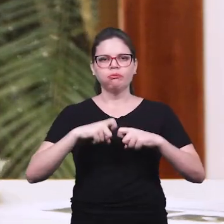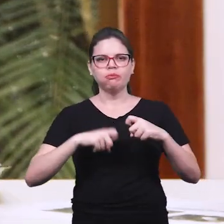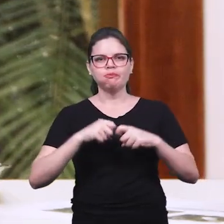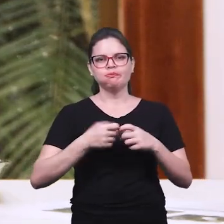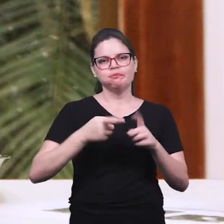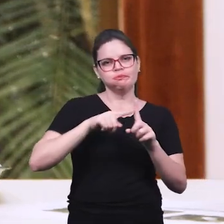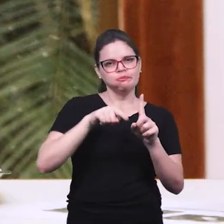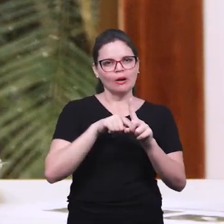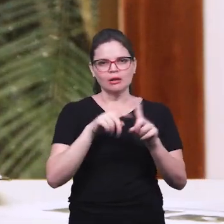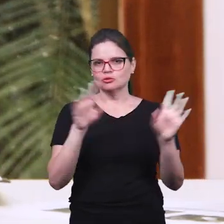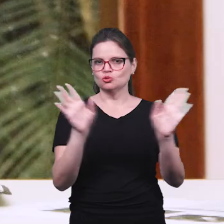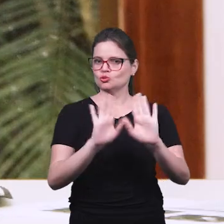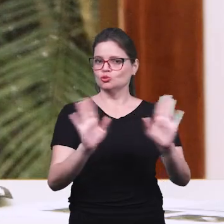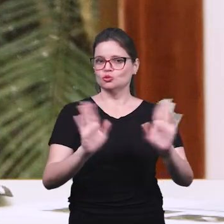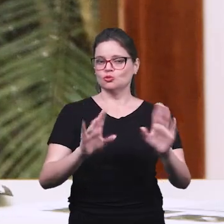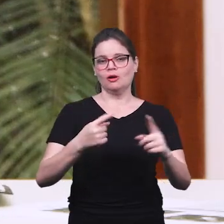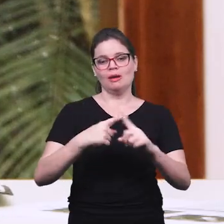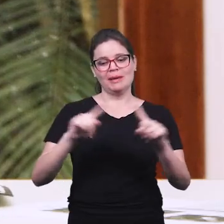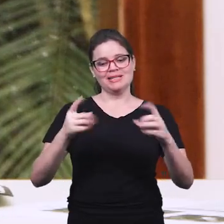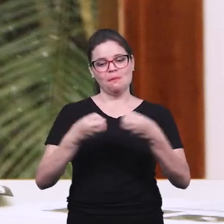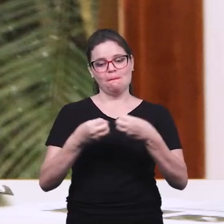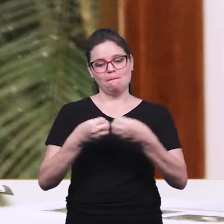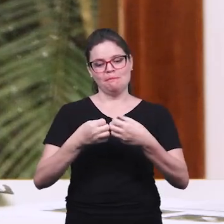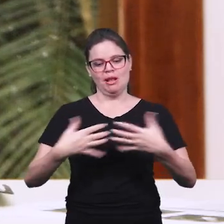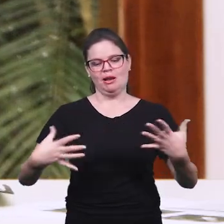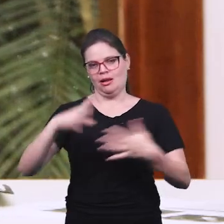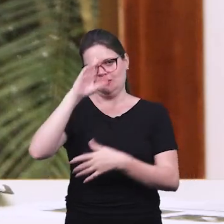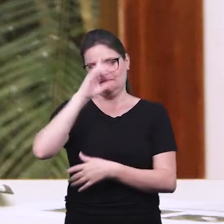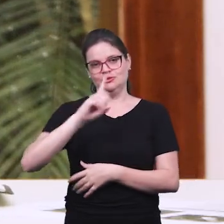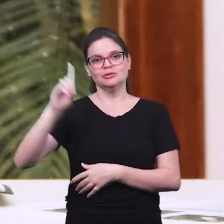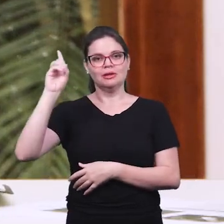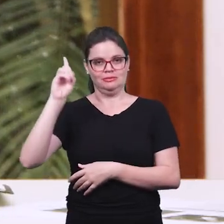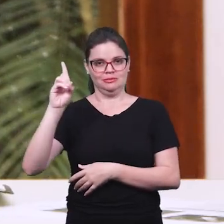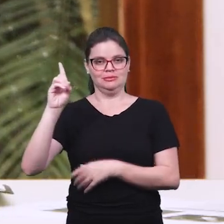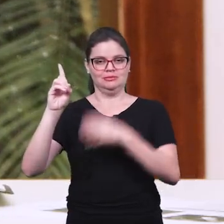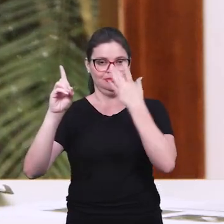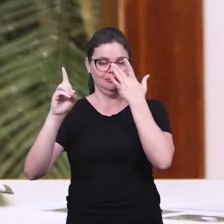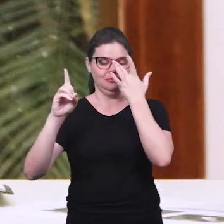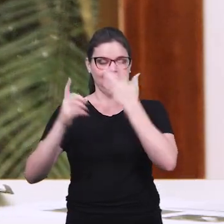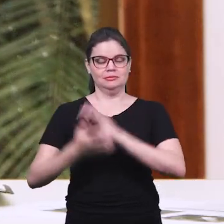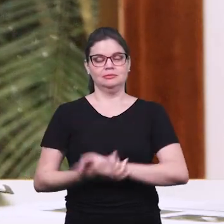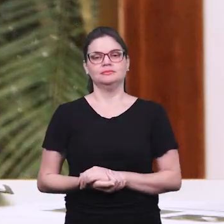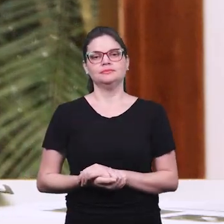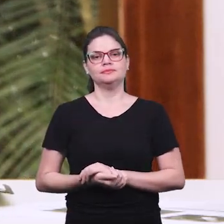bênção de Deus. Depois de Isaque, a história aqui neste